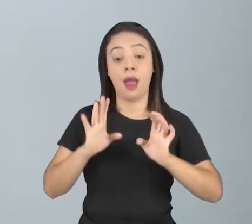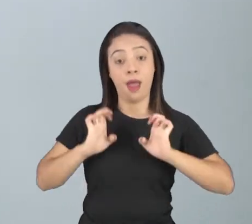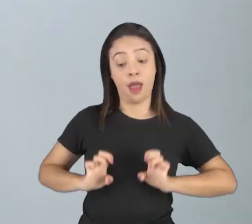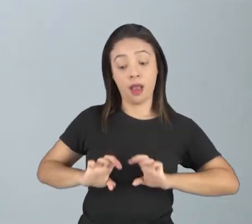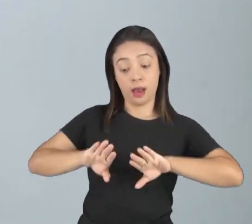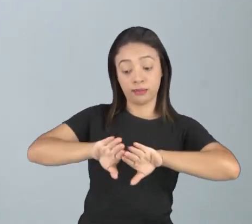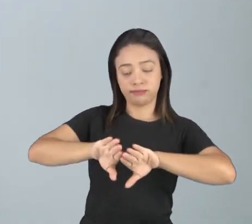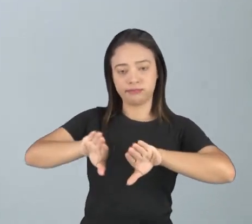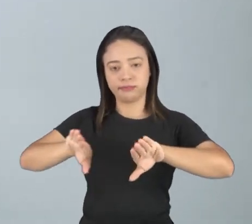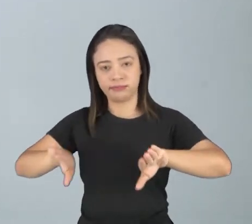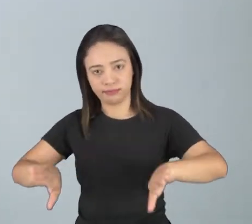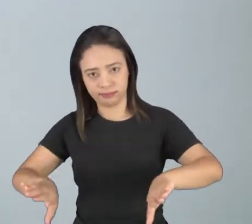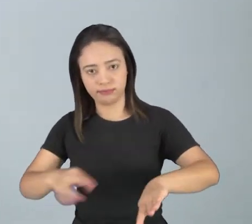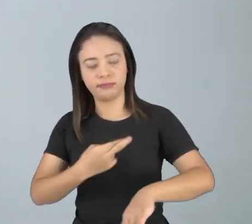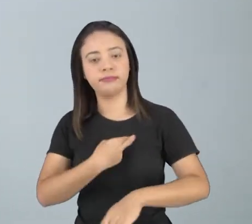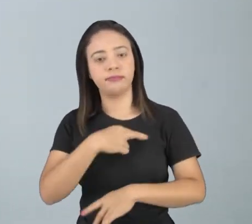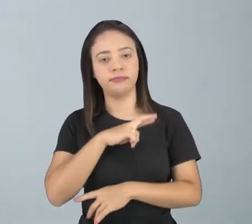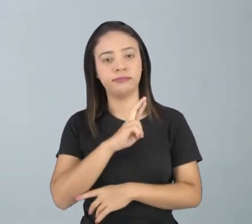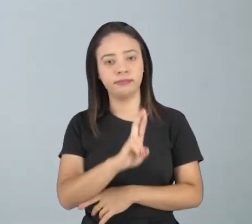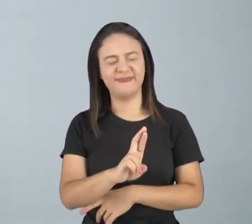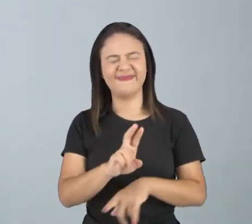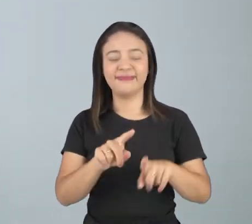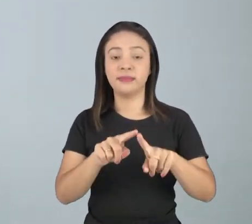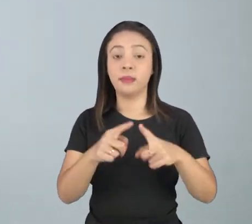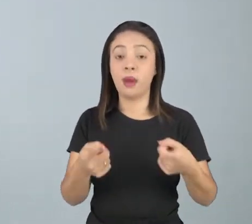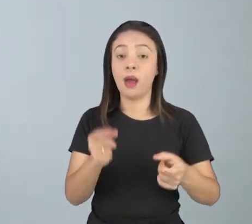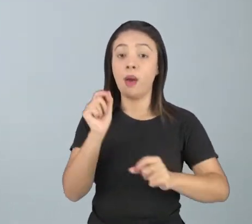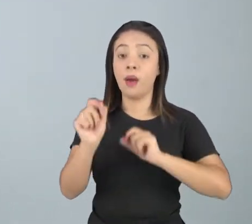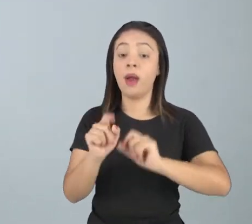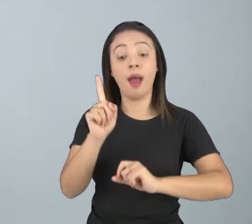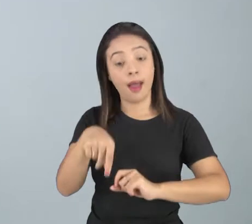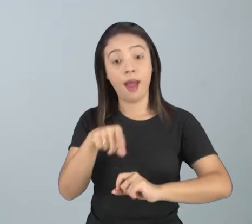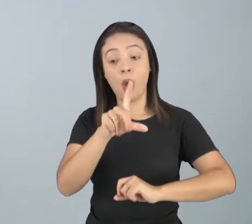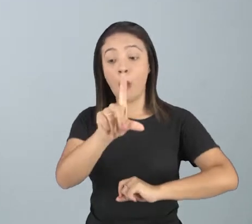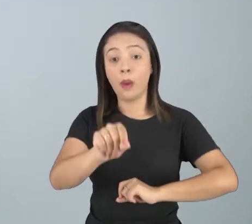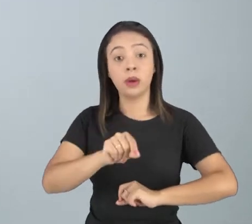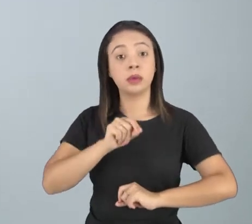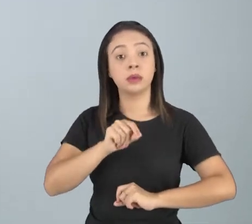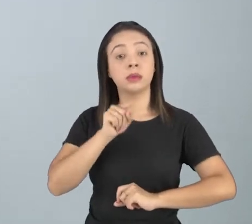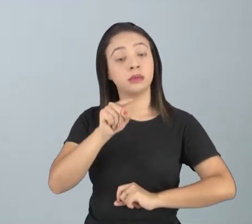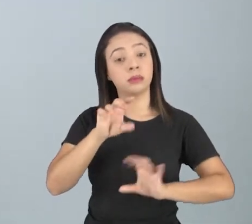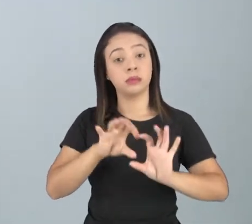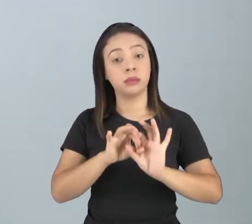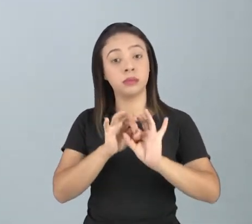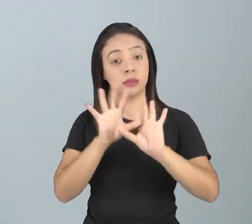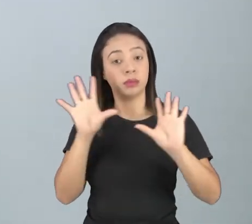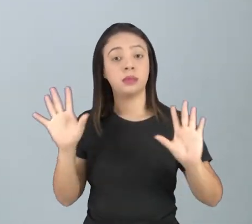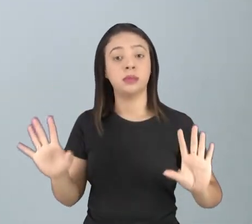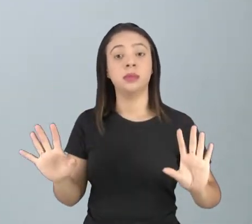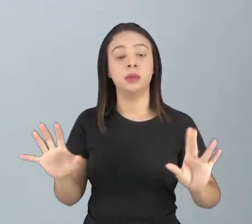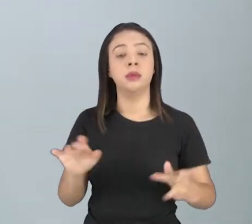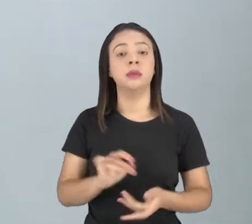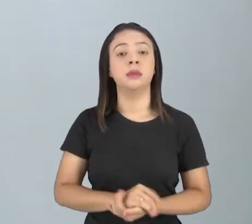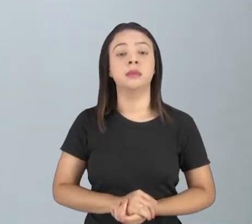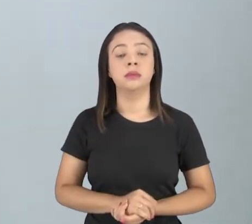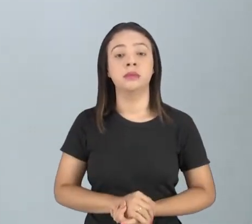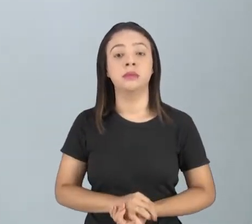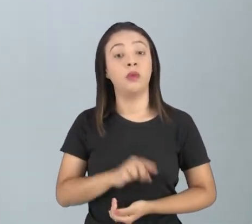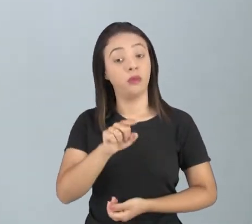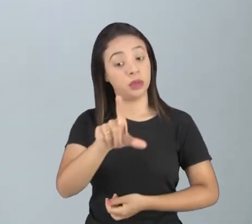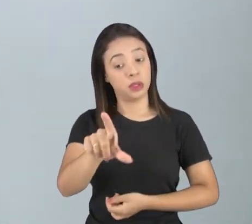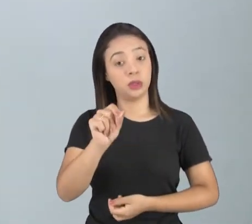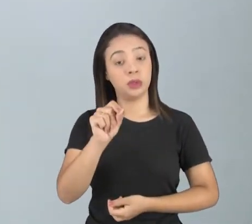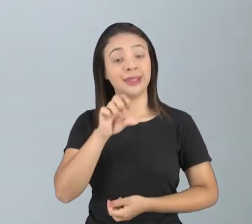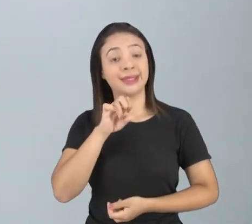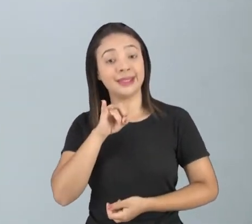religião, mas ela é uma escolha que você toma independente de estar sendo religioso ou